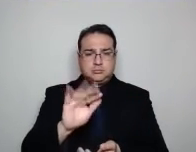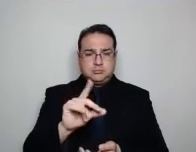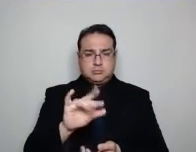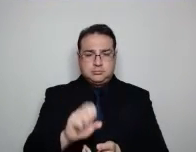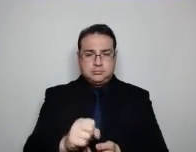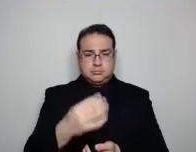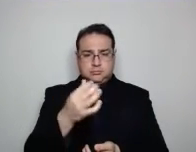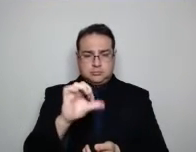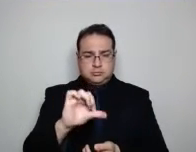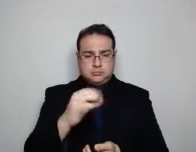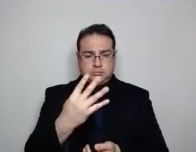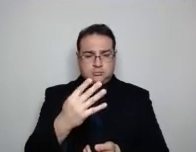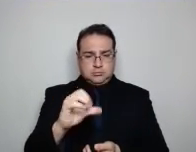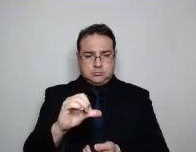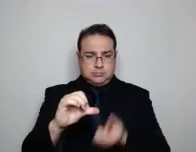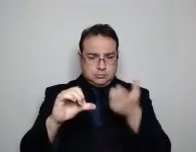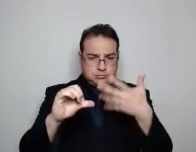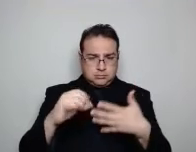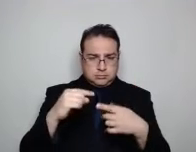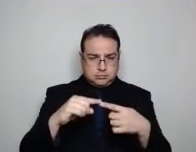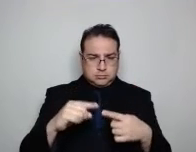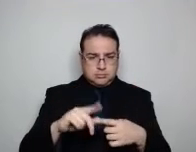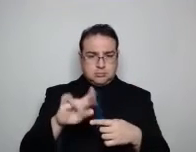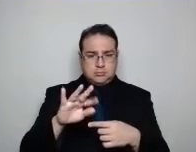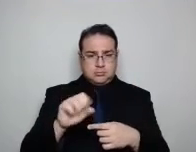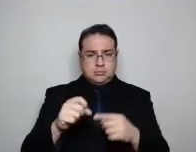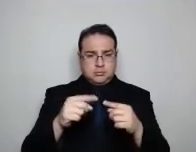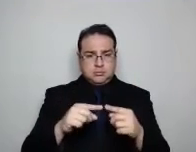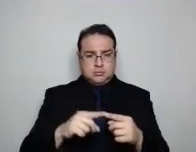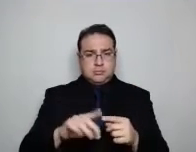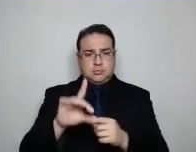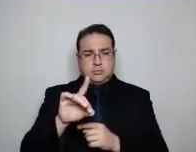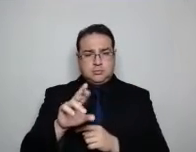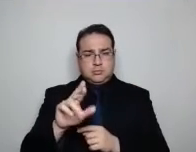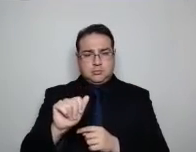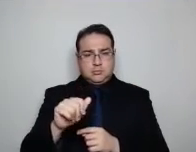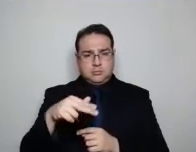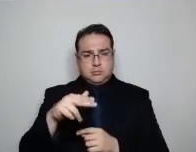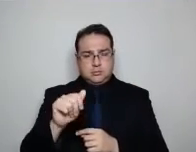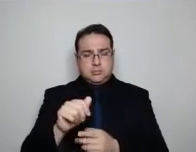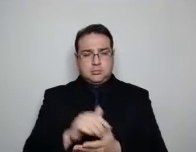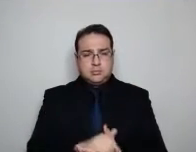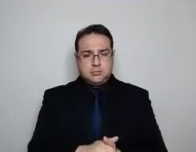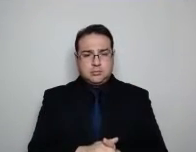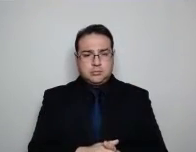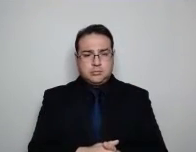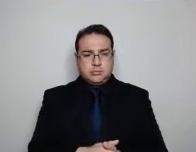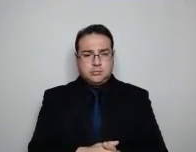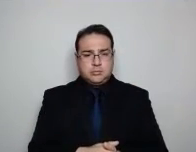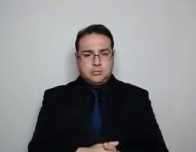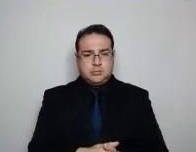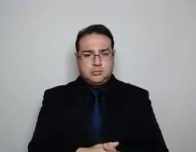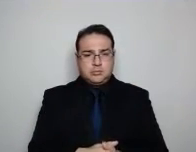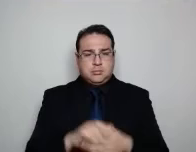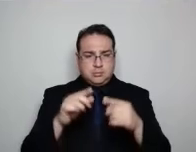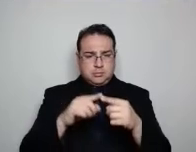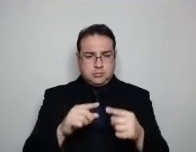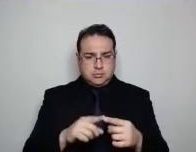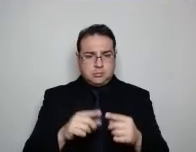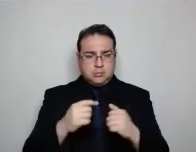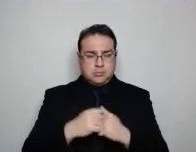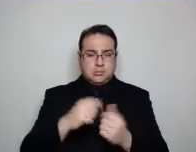áudios, que foi feito referência por doutora Ana, que diz respeito a um termo de